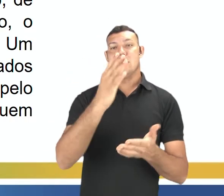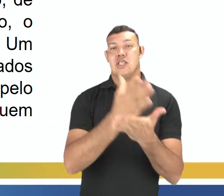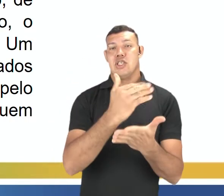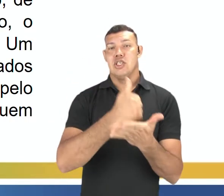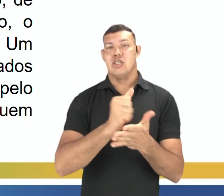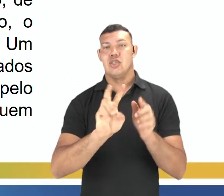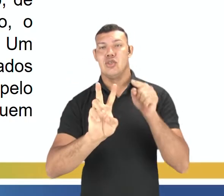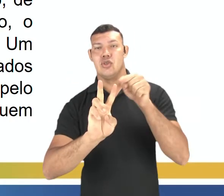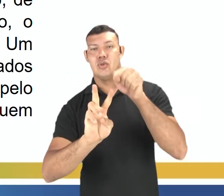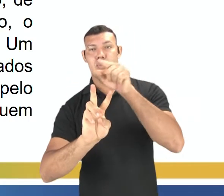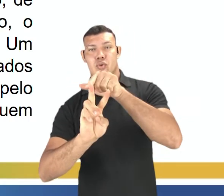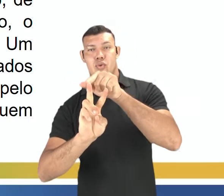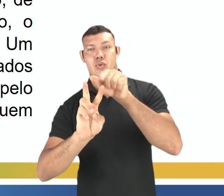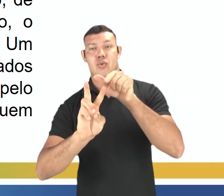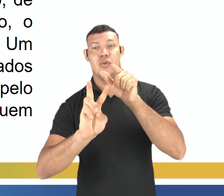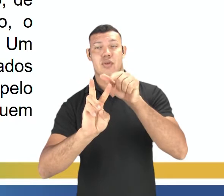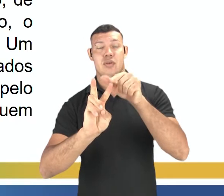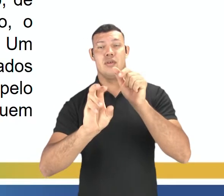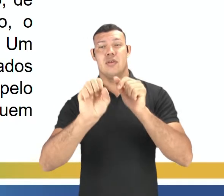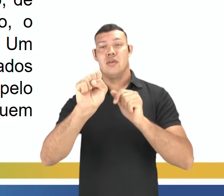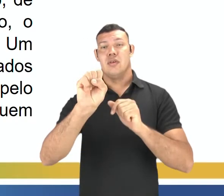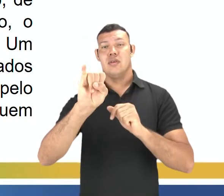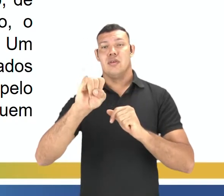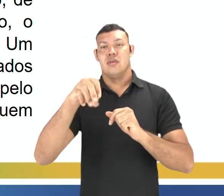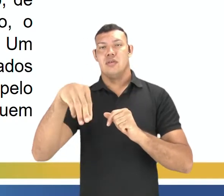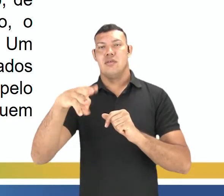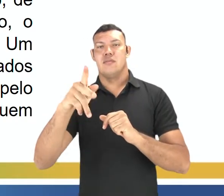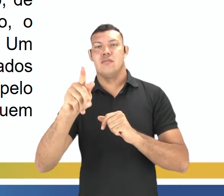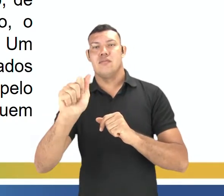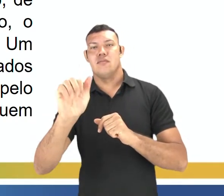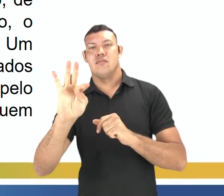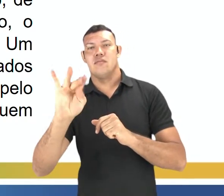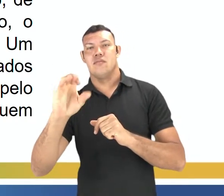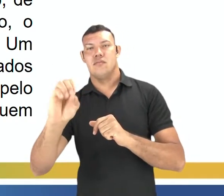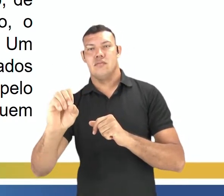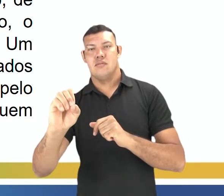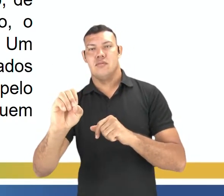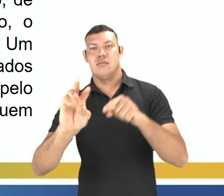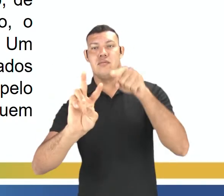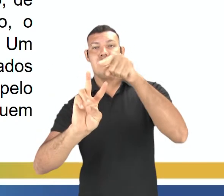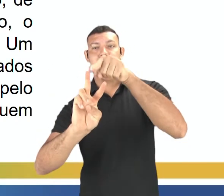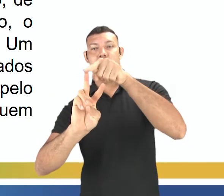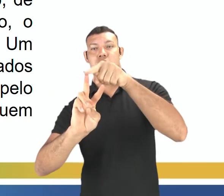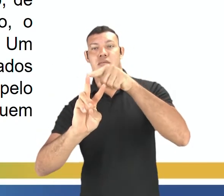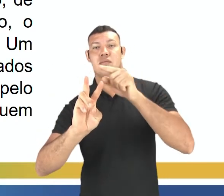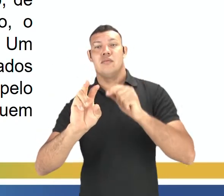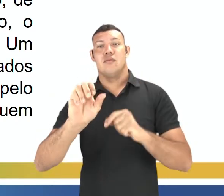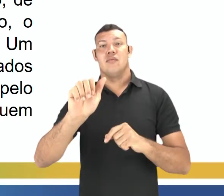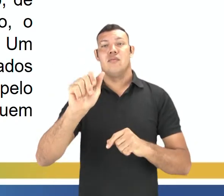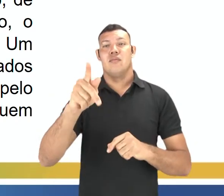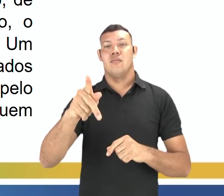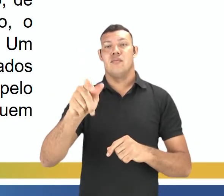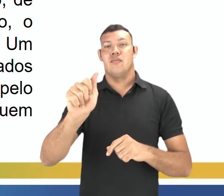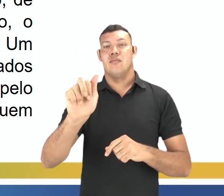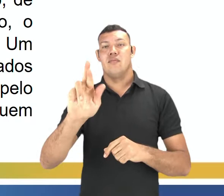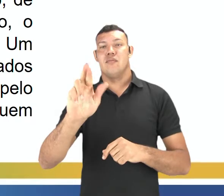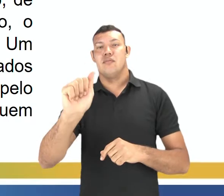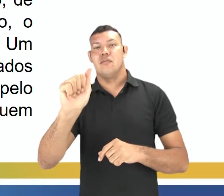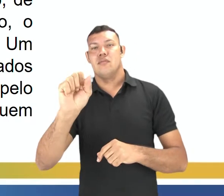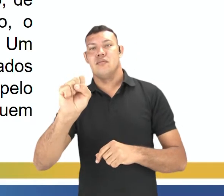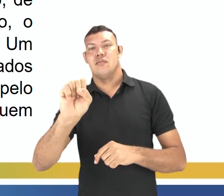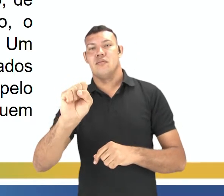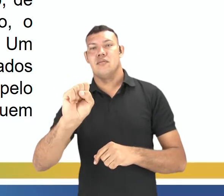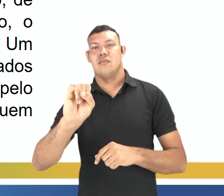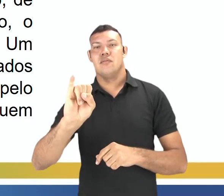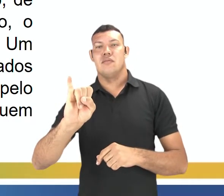parasimpático. Enquanto o simpático está relacionado de uma maneira geral com os estímulos, está